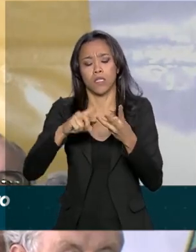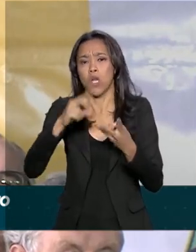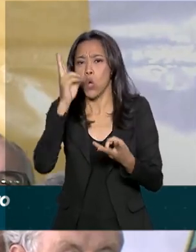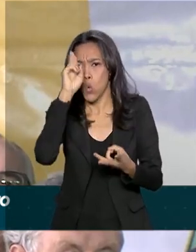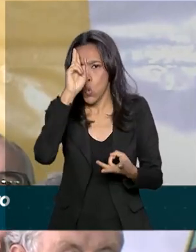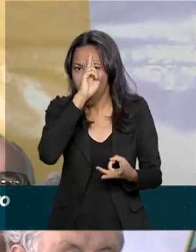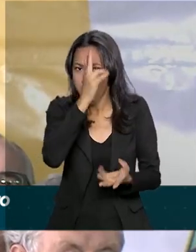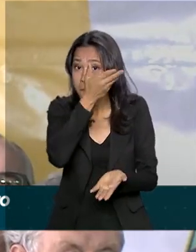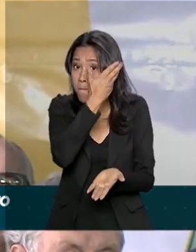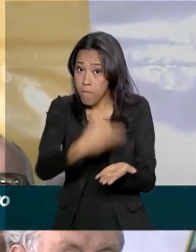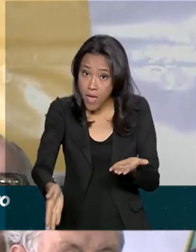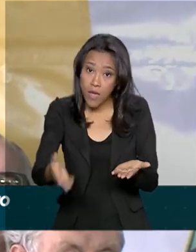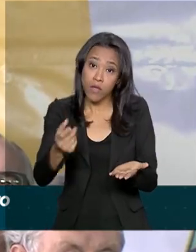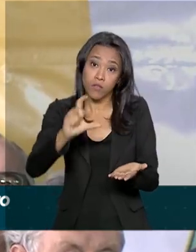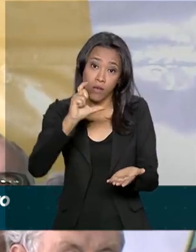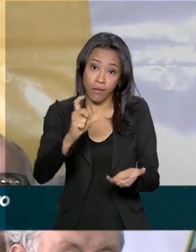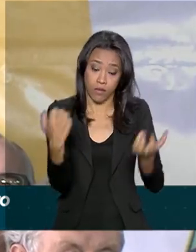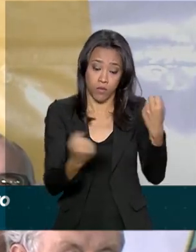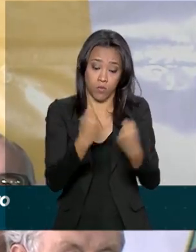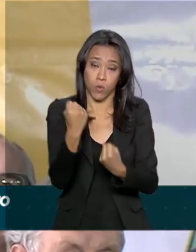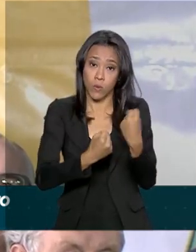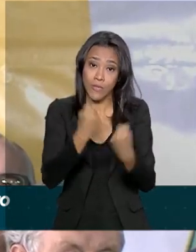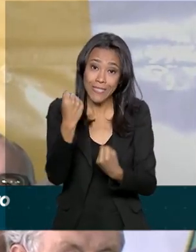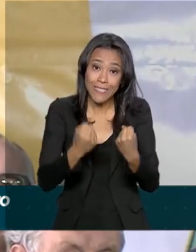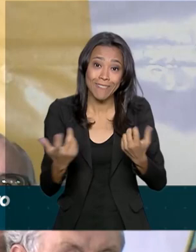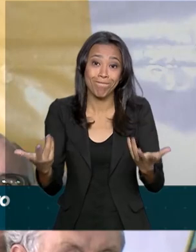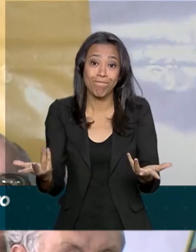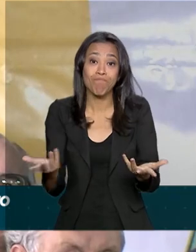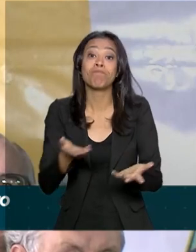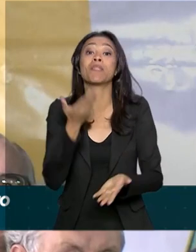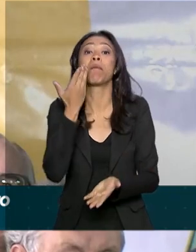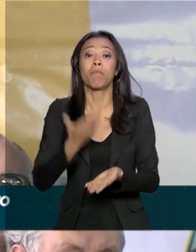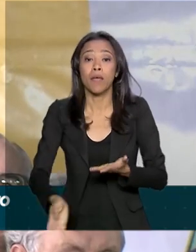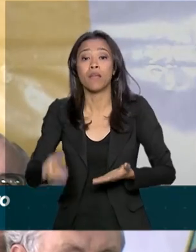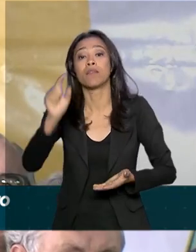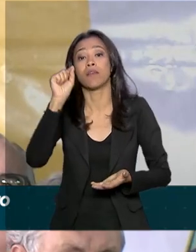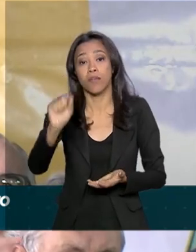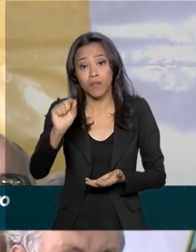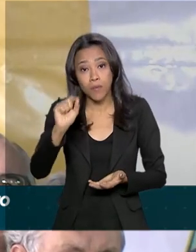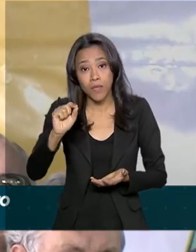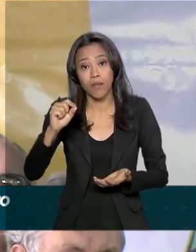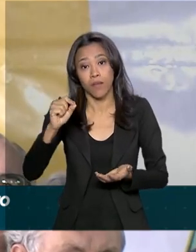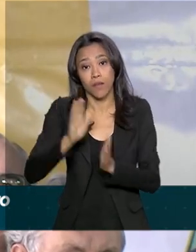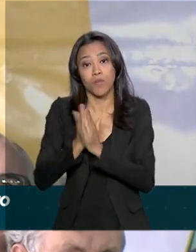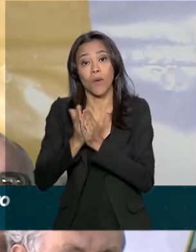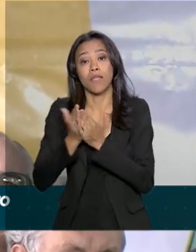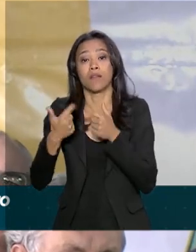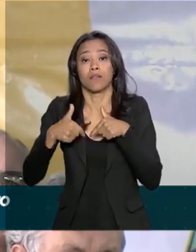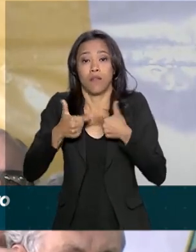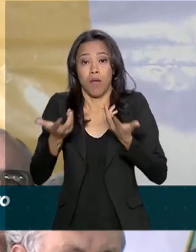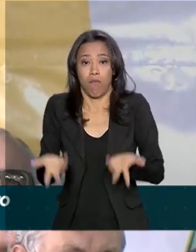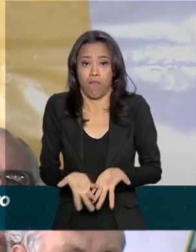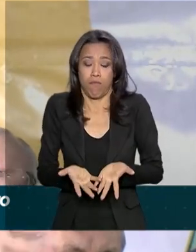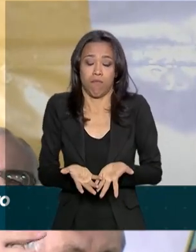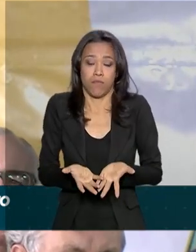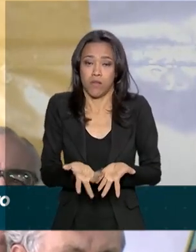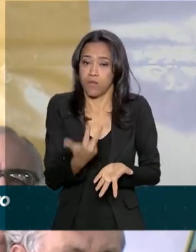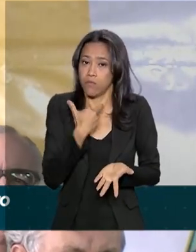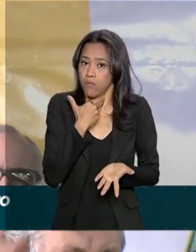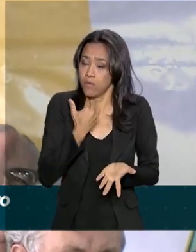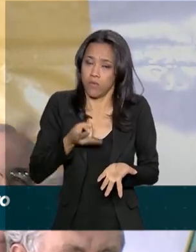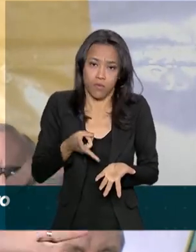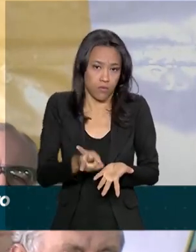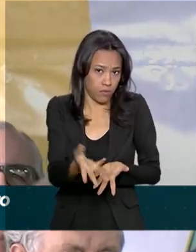sua carteira de motorista, na verdade, ele está perdendo a sua carteira de trabalho. Isso não pode